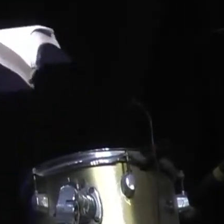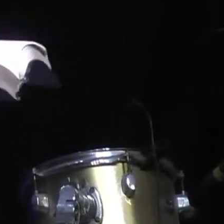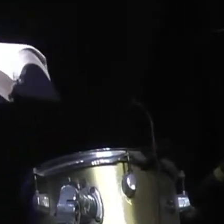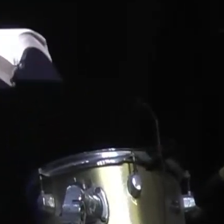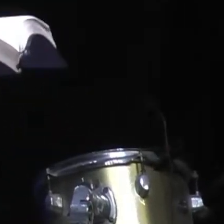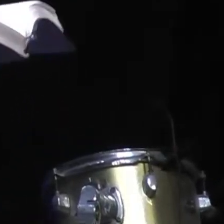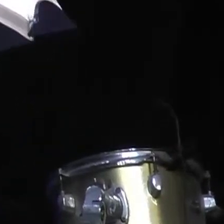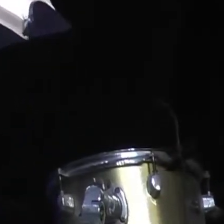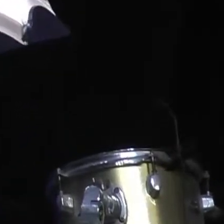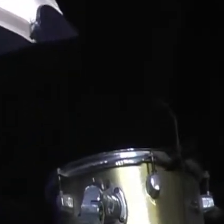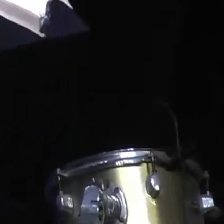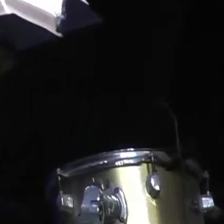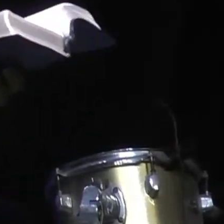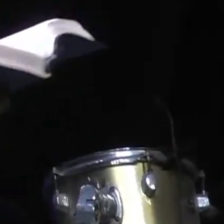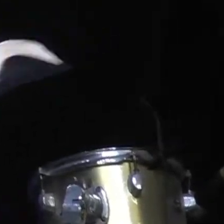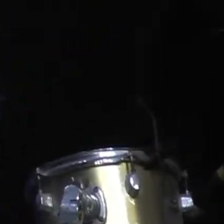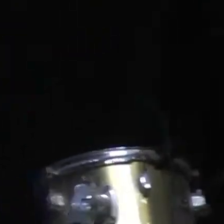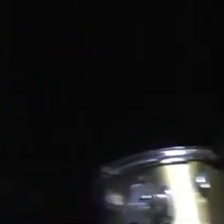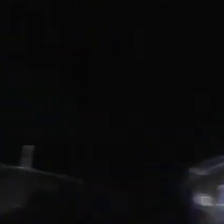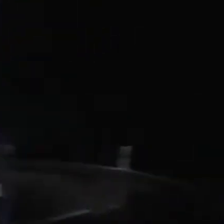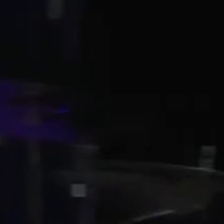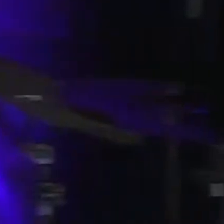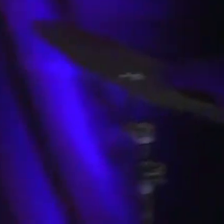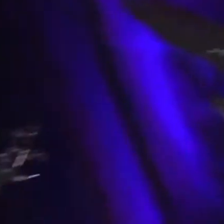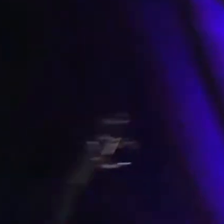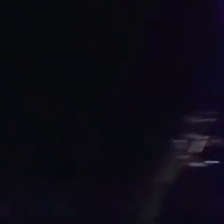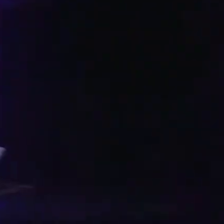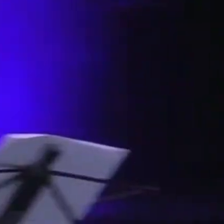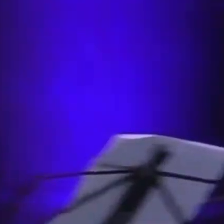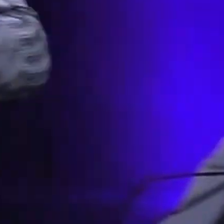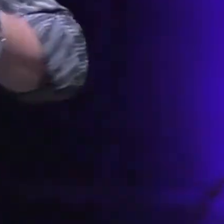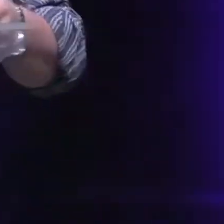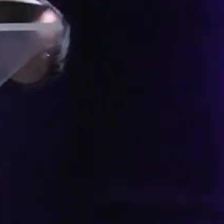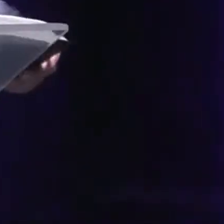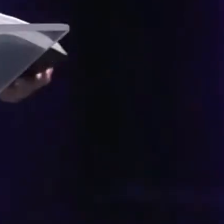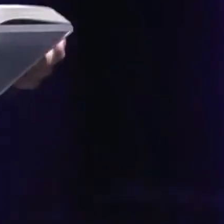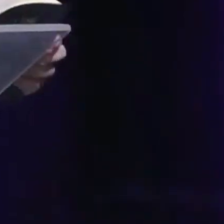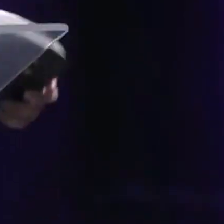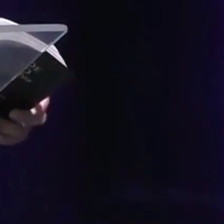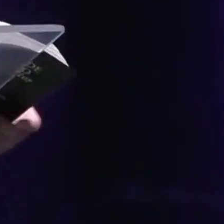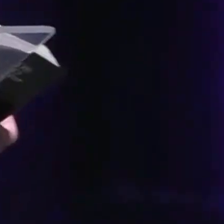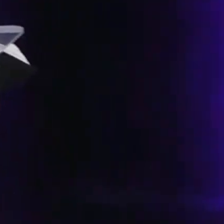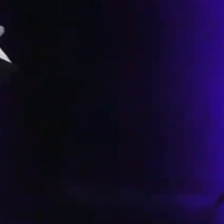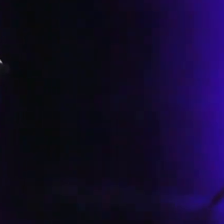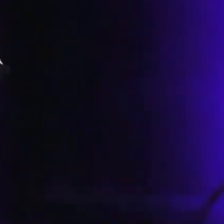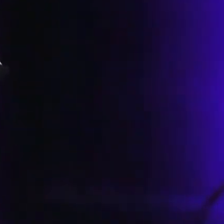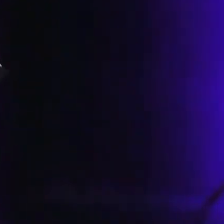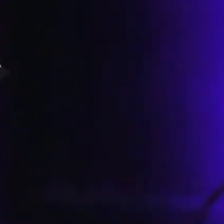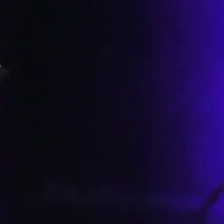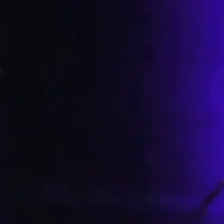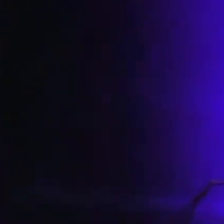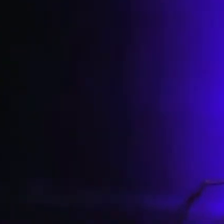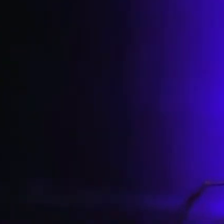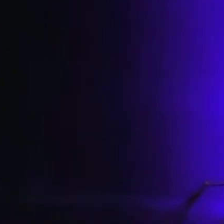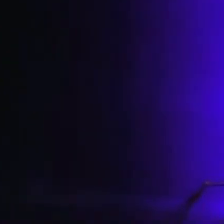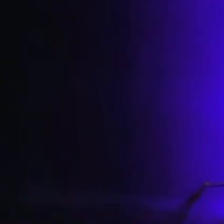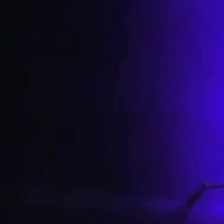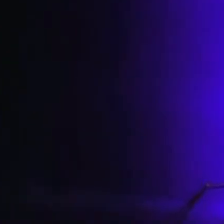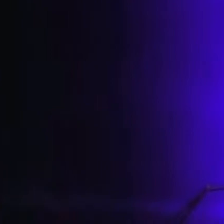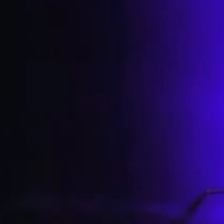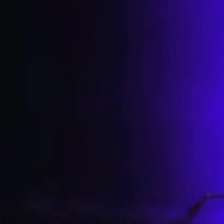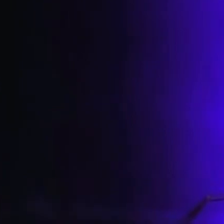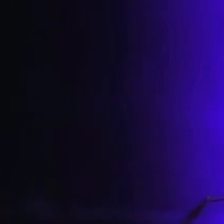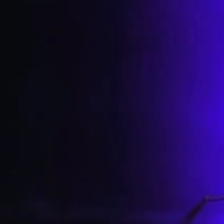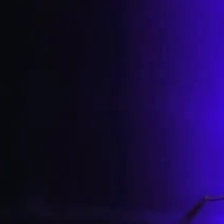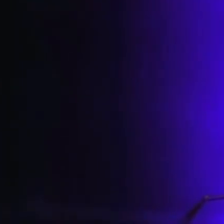Mas pastor, Deus não deu uma condição não, ele disse: ame. Pastor, na TPM, ame também.